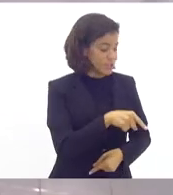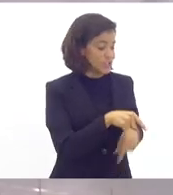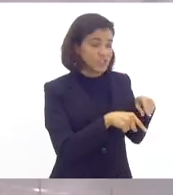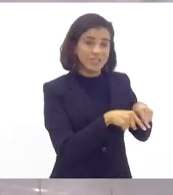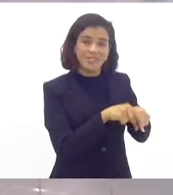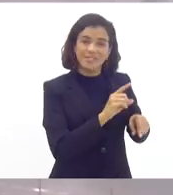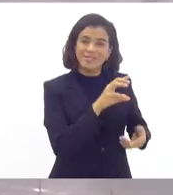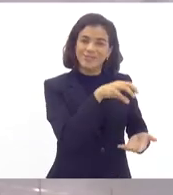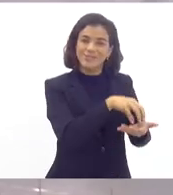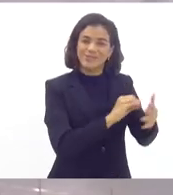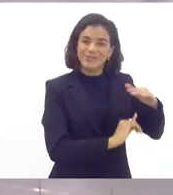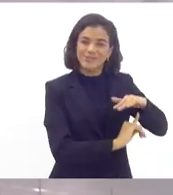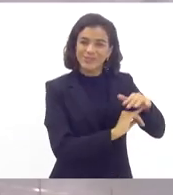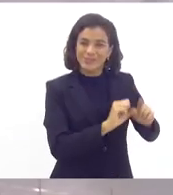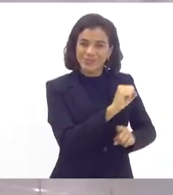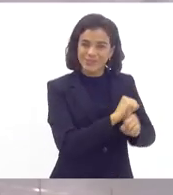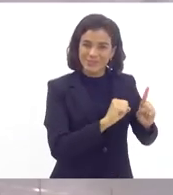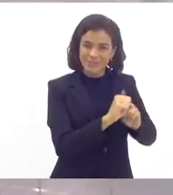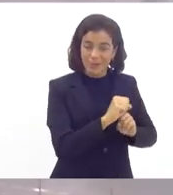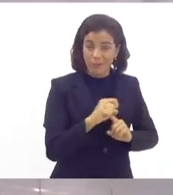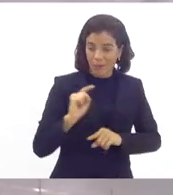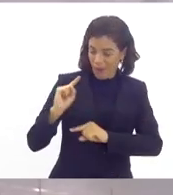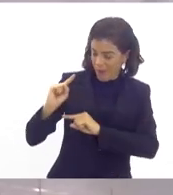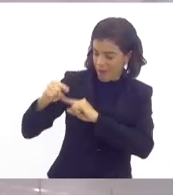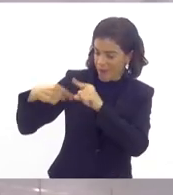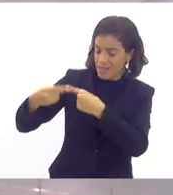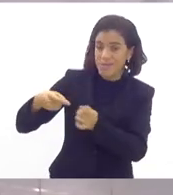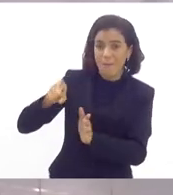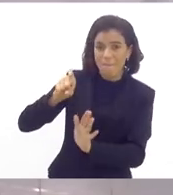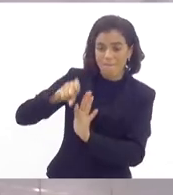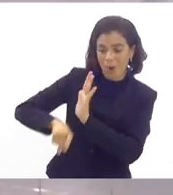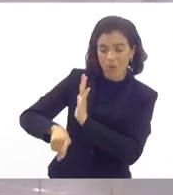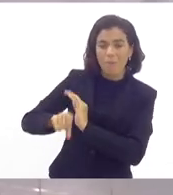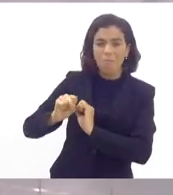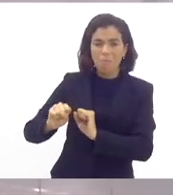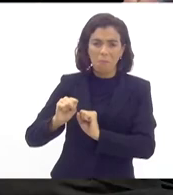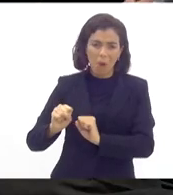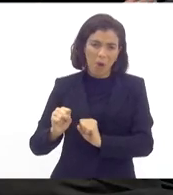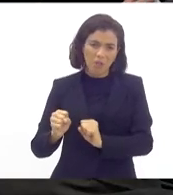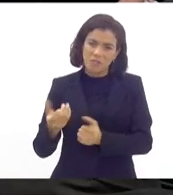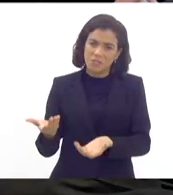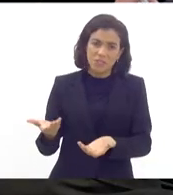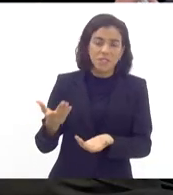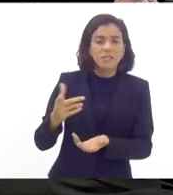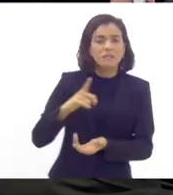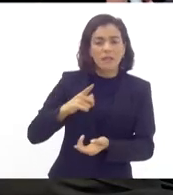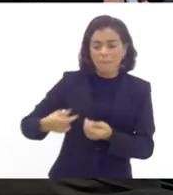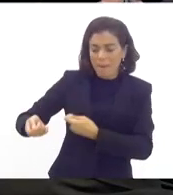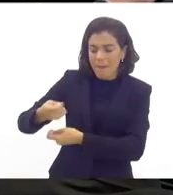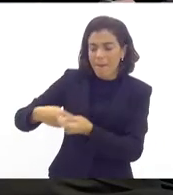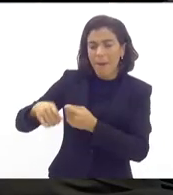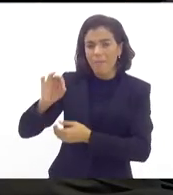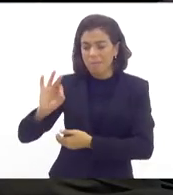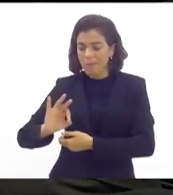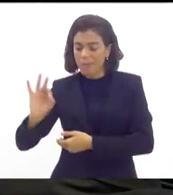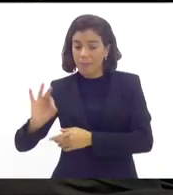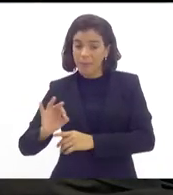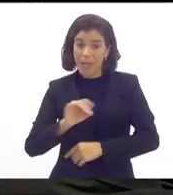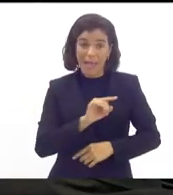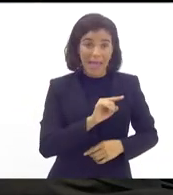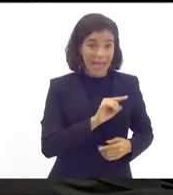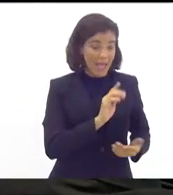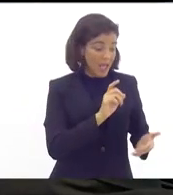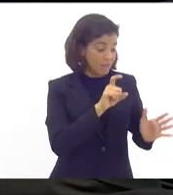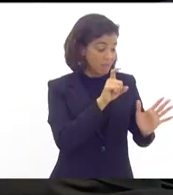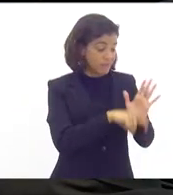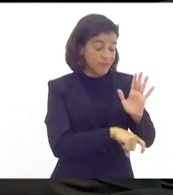Então, a taxação da herança faz total sentido. Pode ser melhor feita, pode ter outras alíquotas, etc. A taxação